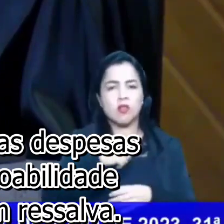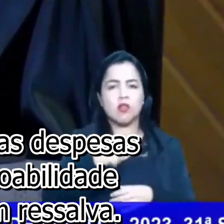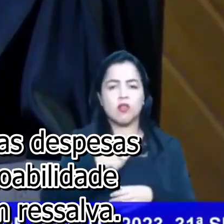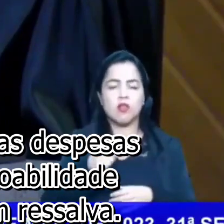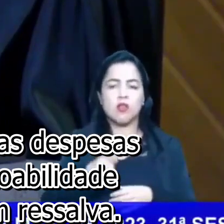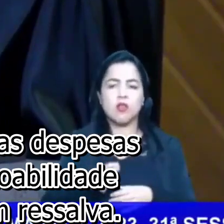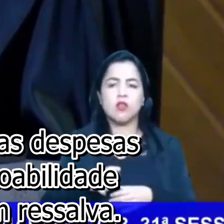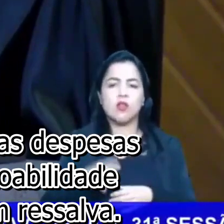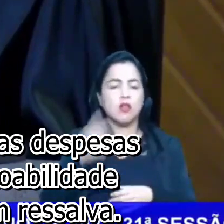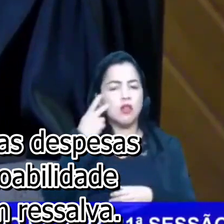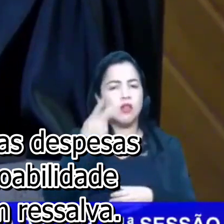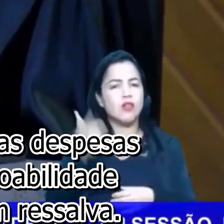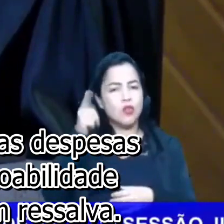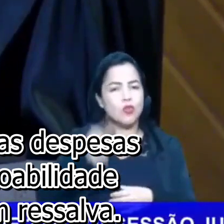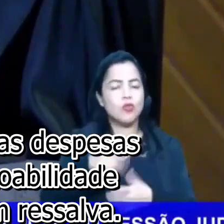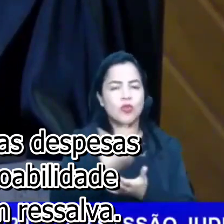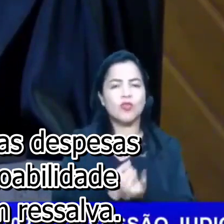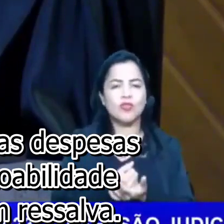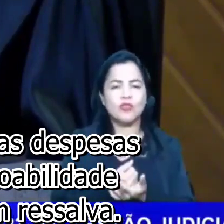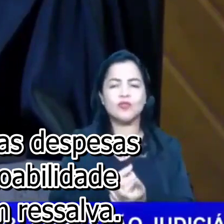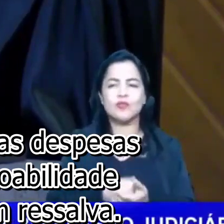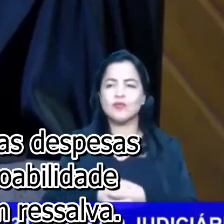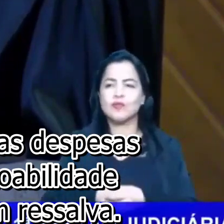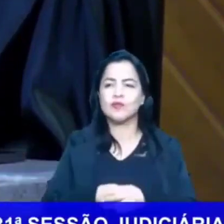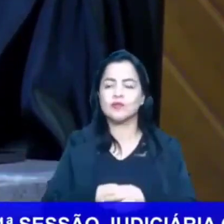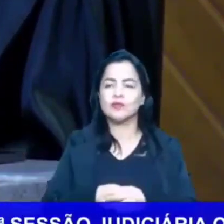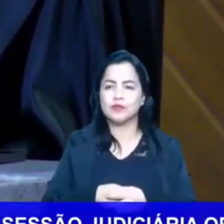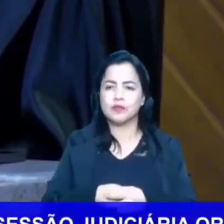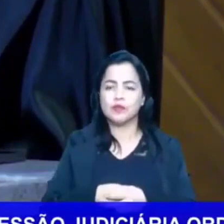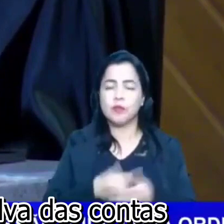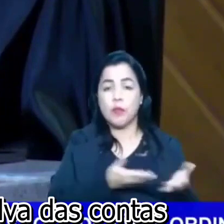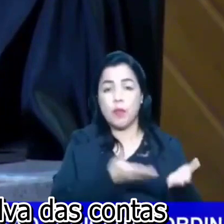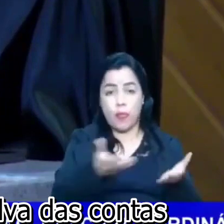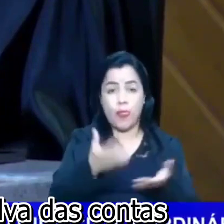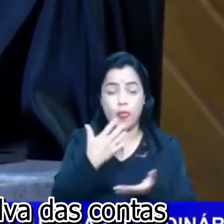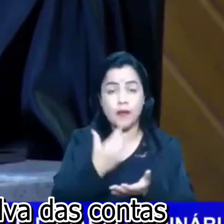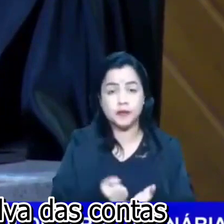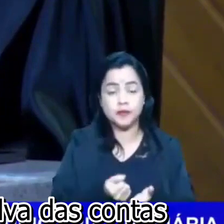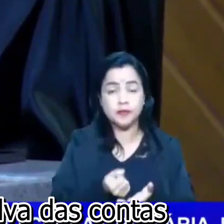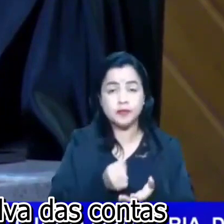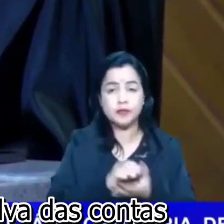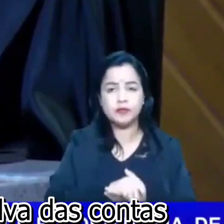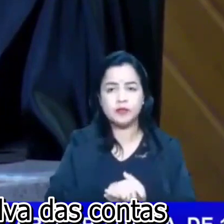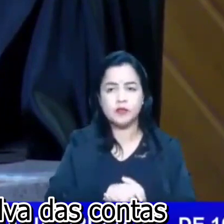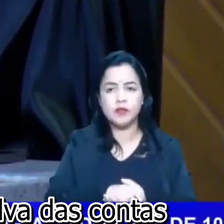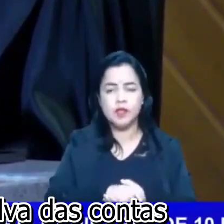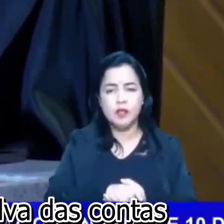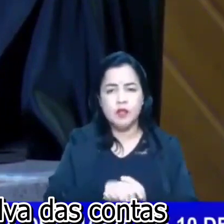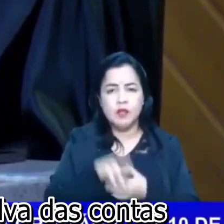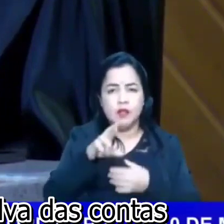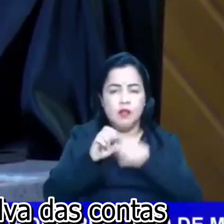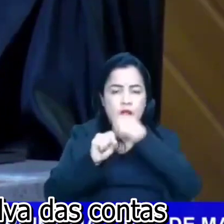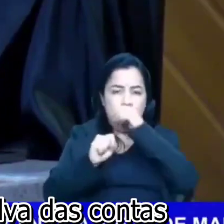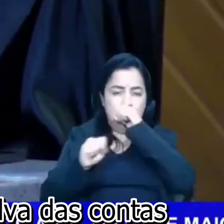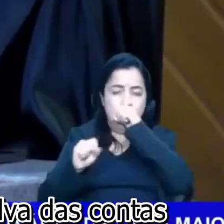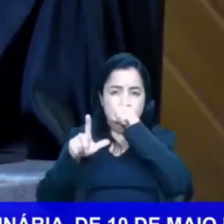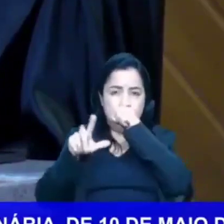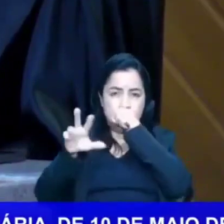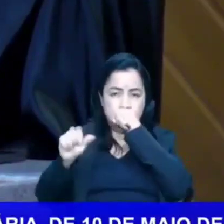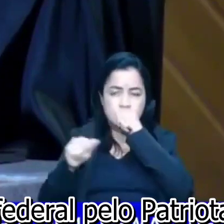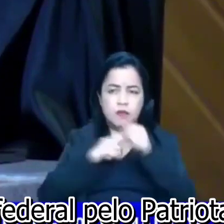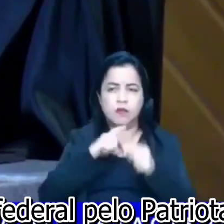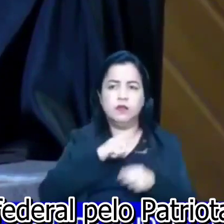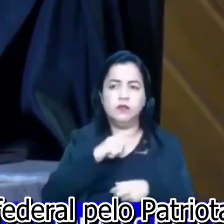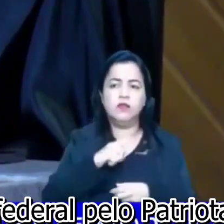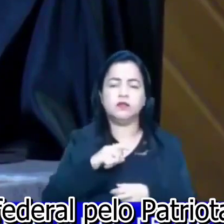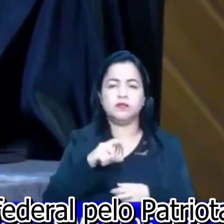proporcionalidade para aprovar as contas com ressalva. Ante o exposto, eu voto pela aprovação com ressalva das contas de campanha de Ariana